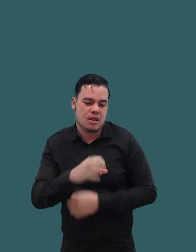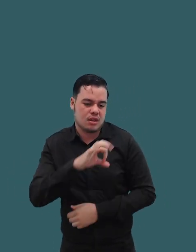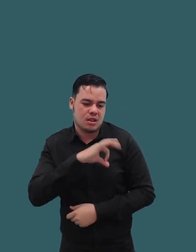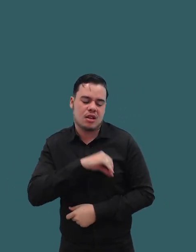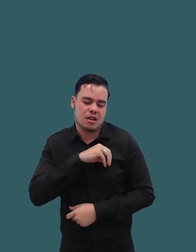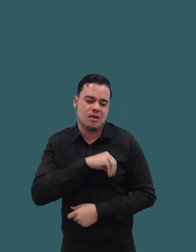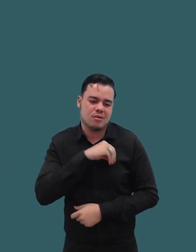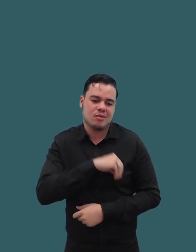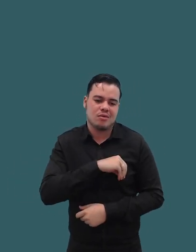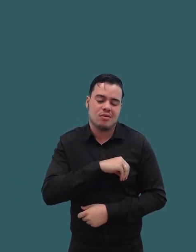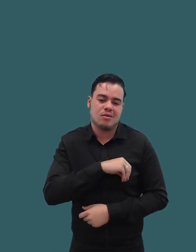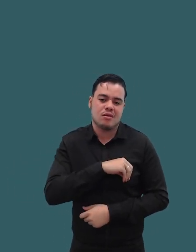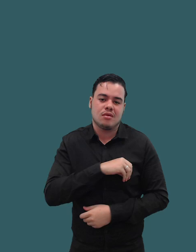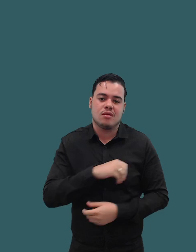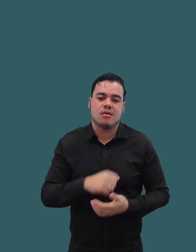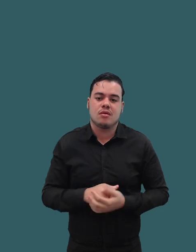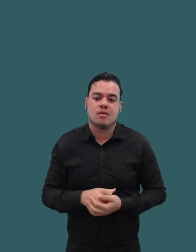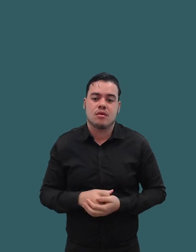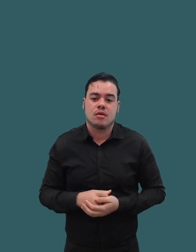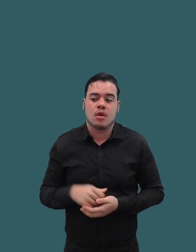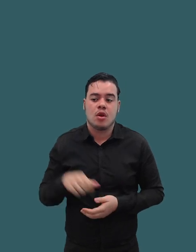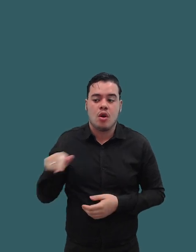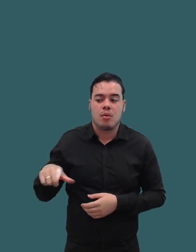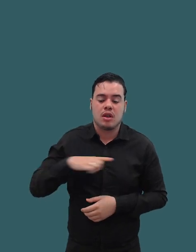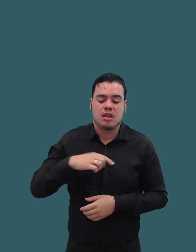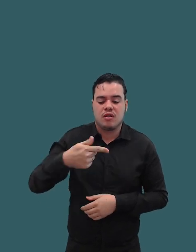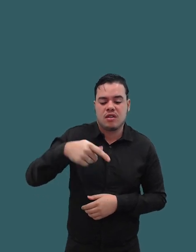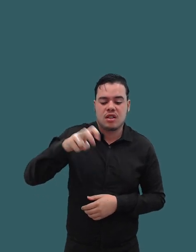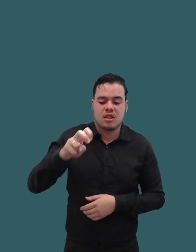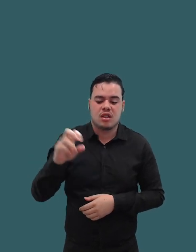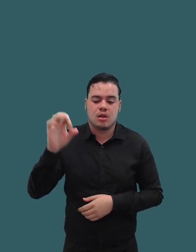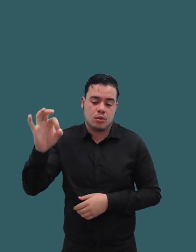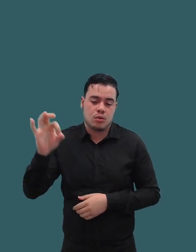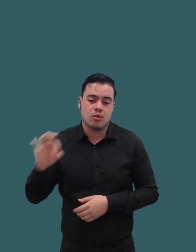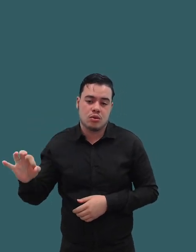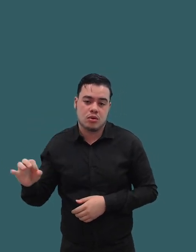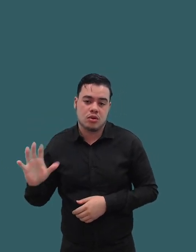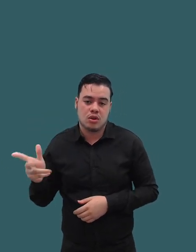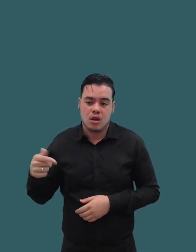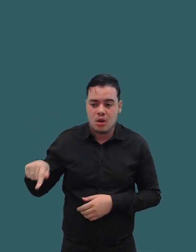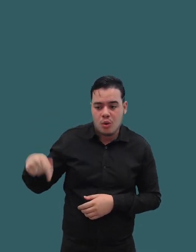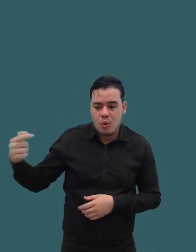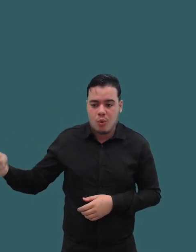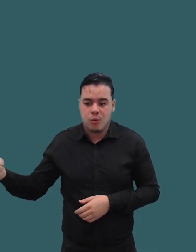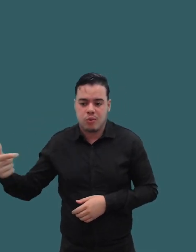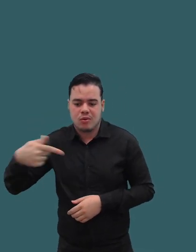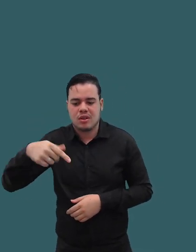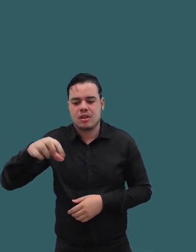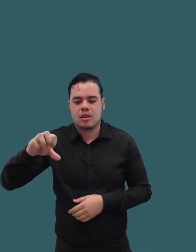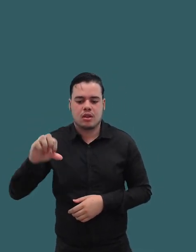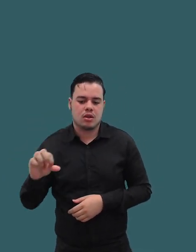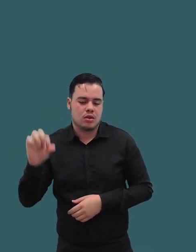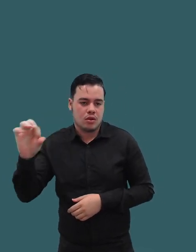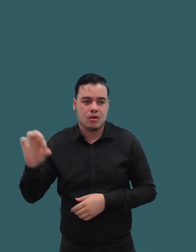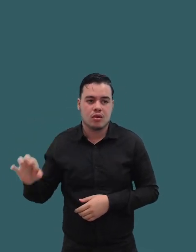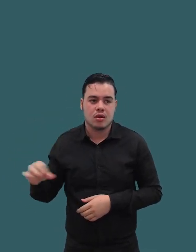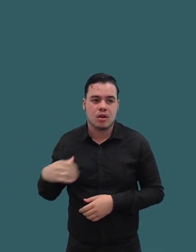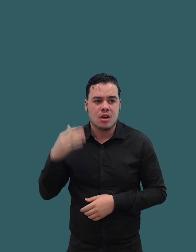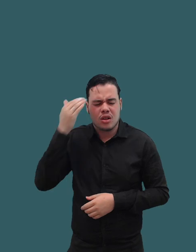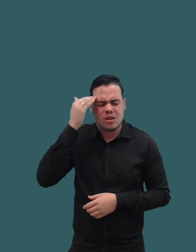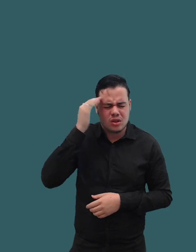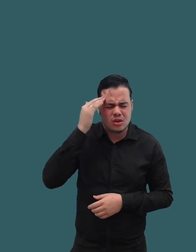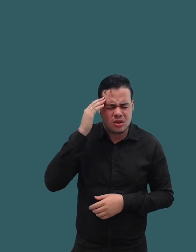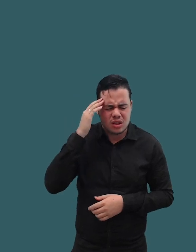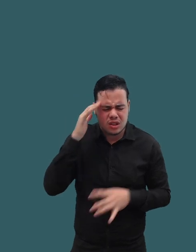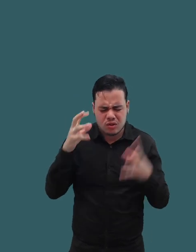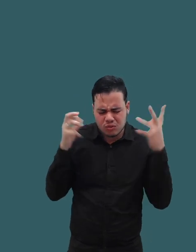e se uma parte teve 75% e outra 59%, nós entendemos que é justo pedir